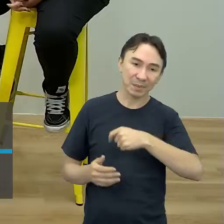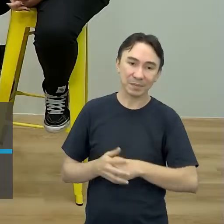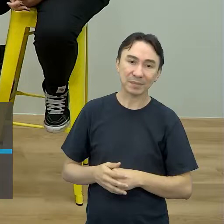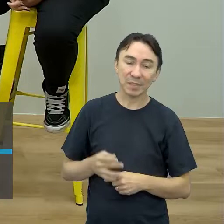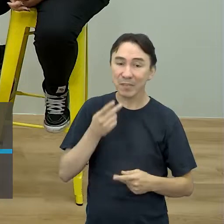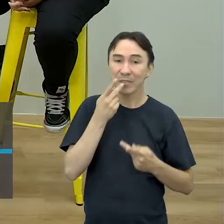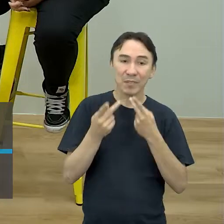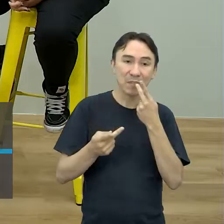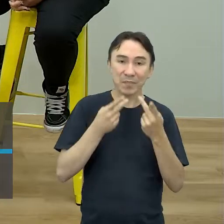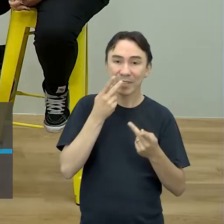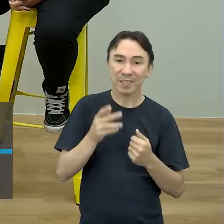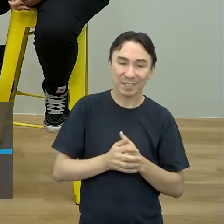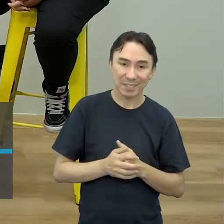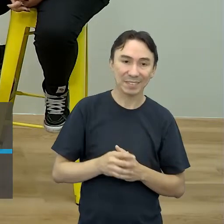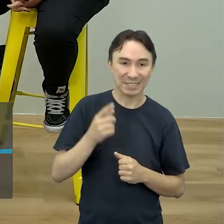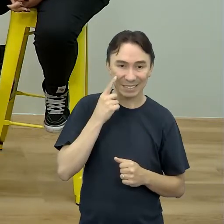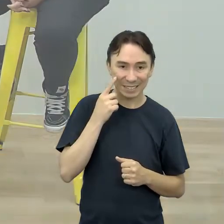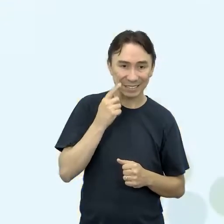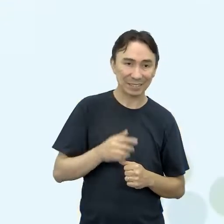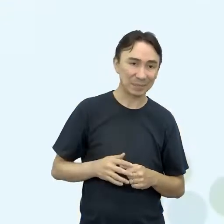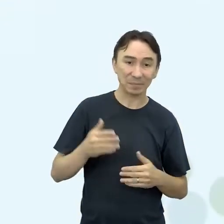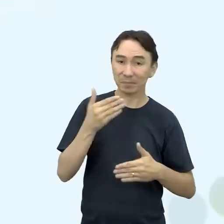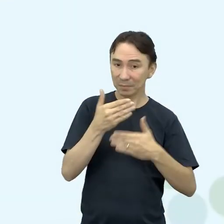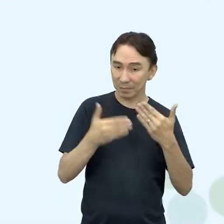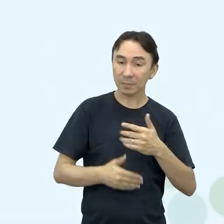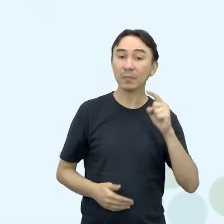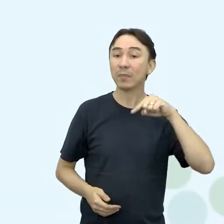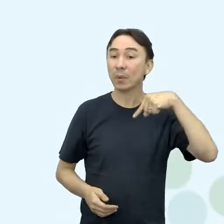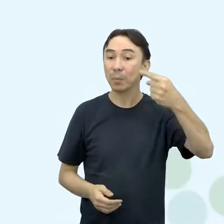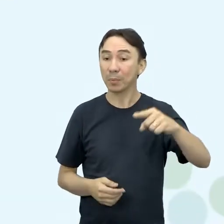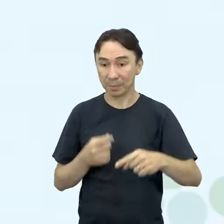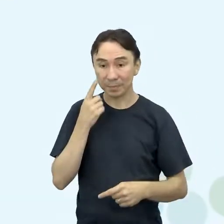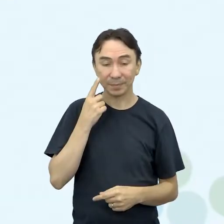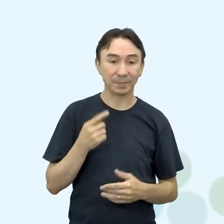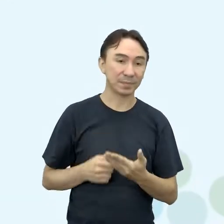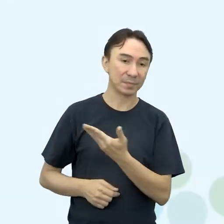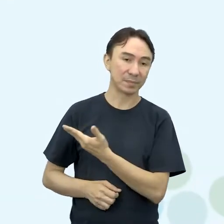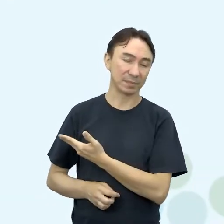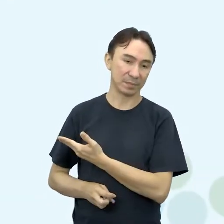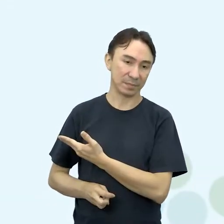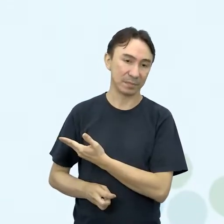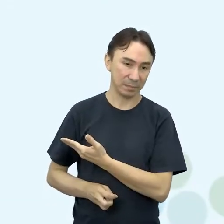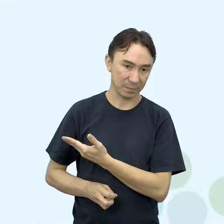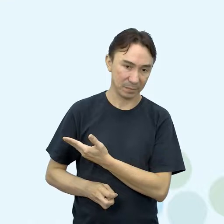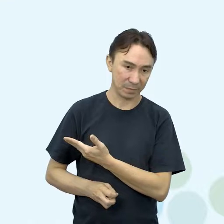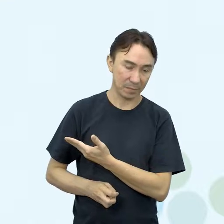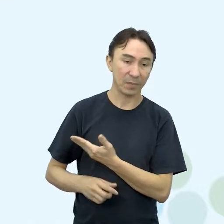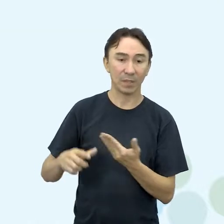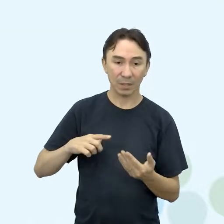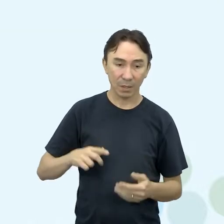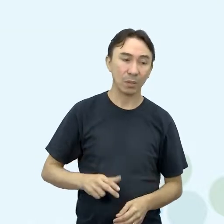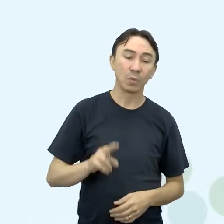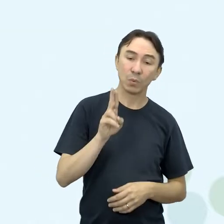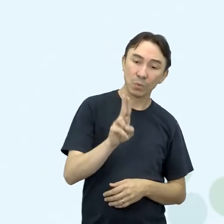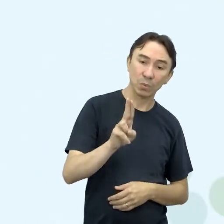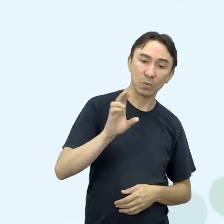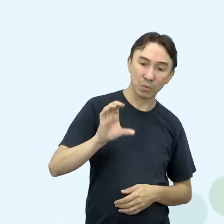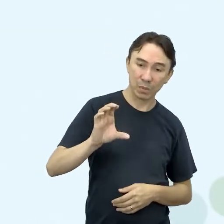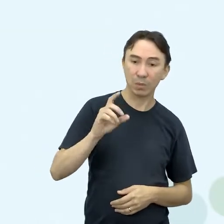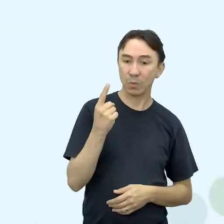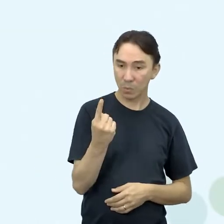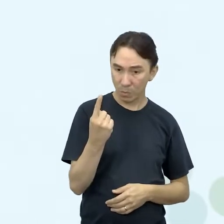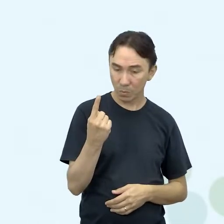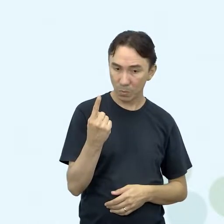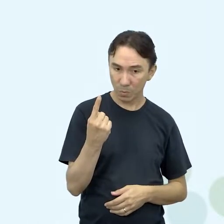senão a gente vai se empolgando, né? Exato. Como a gente viu no outro slide, a gente primeiro vai ver a unidade 1, né? Unidade curricular a 1 e a